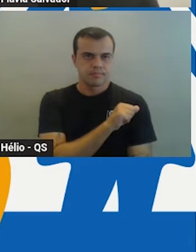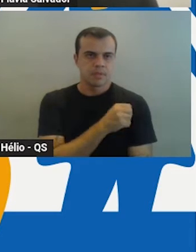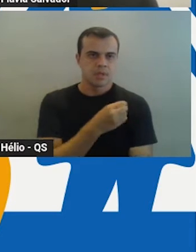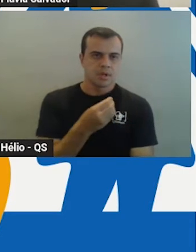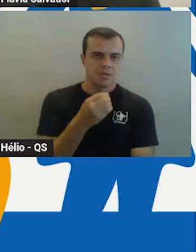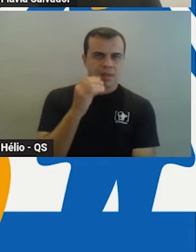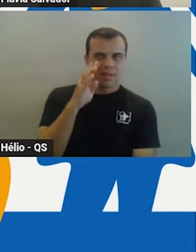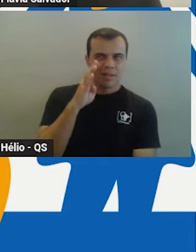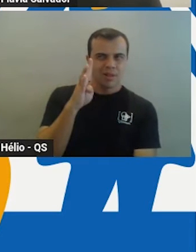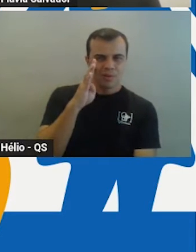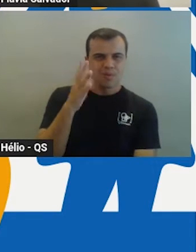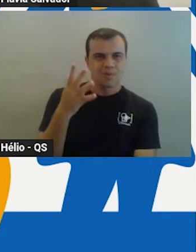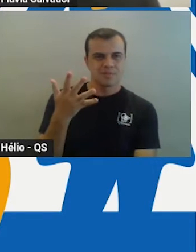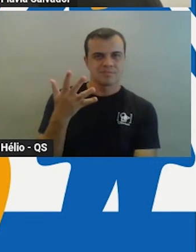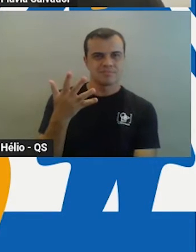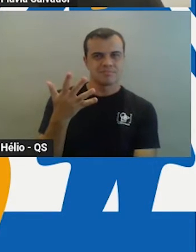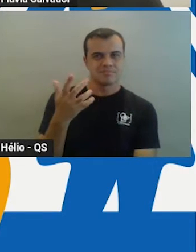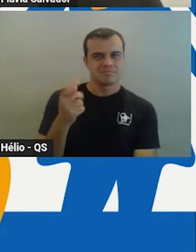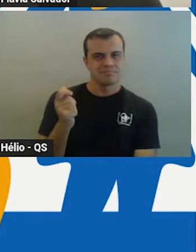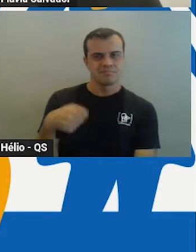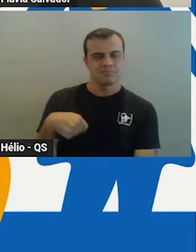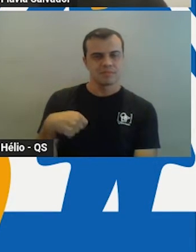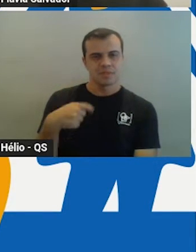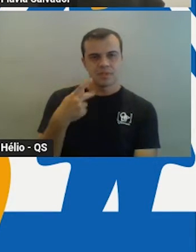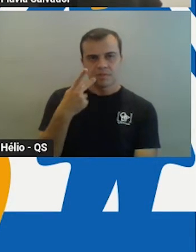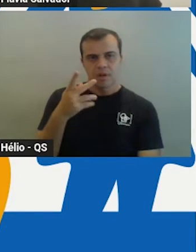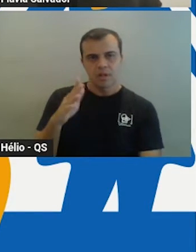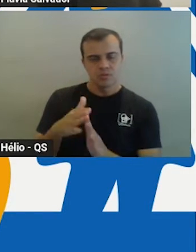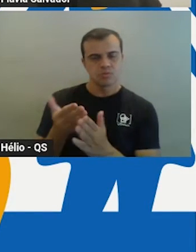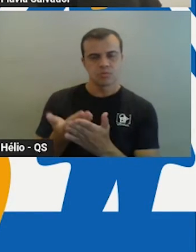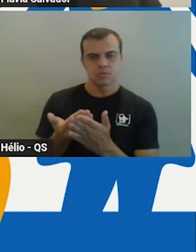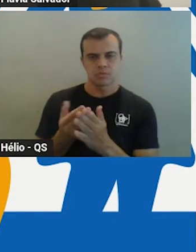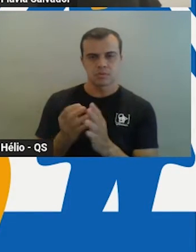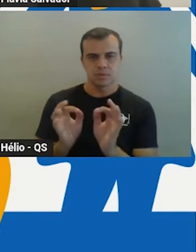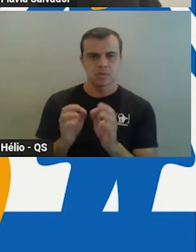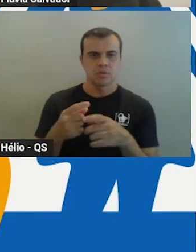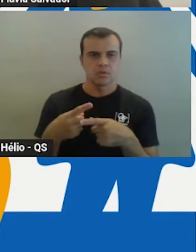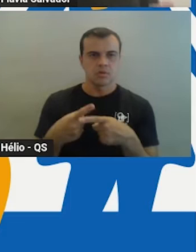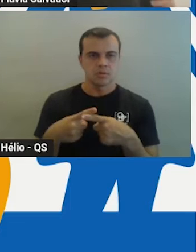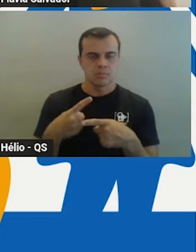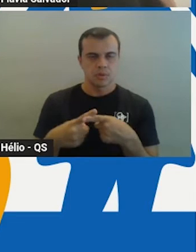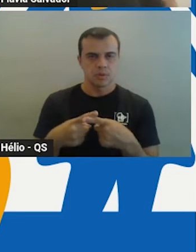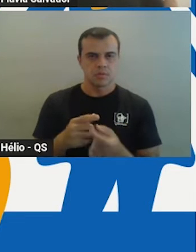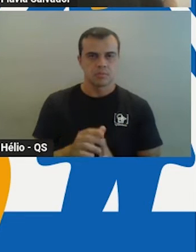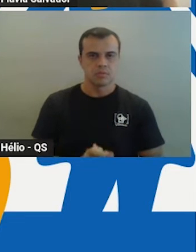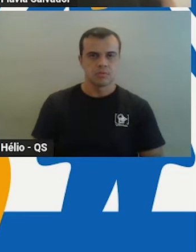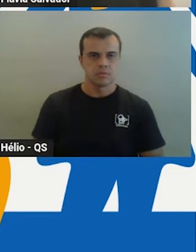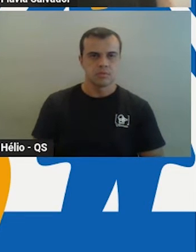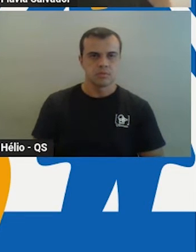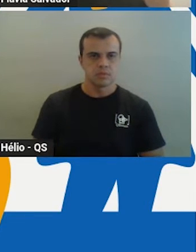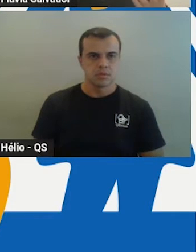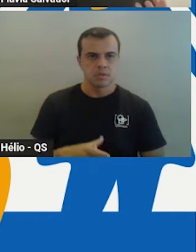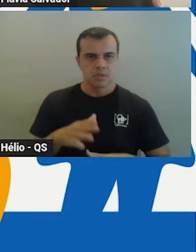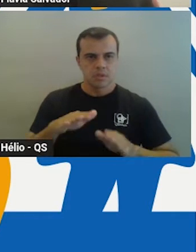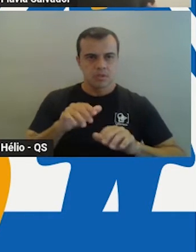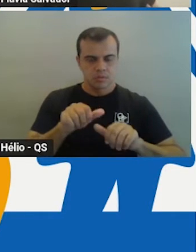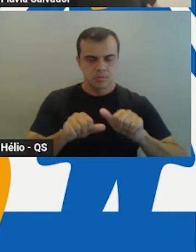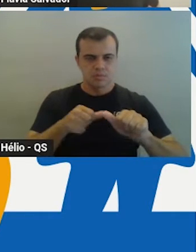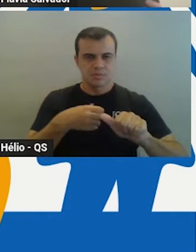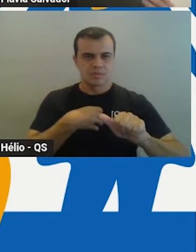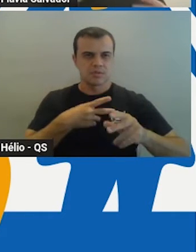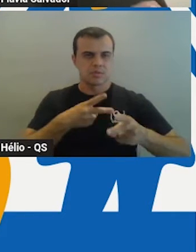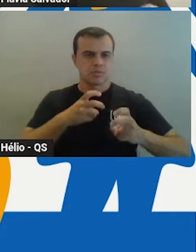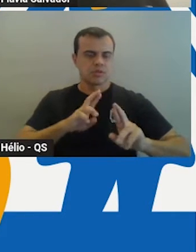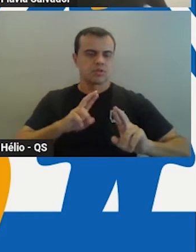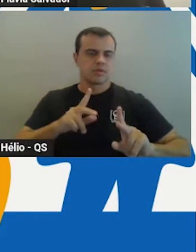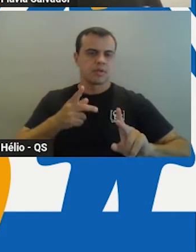a teoria não vai ser o que a gente vai levar para a sala de aula. Porque, às vezes, é muito abstrato